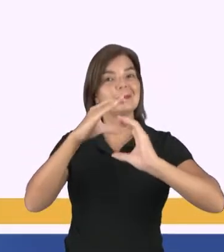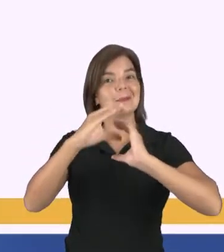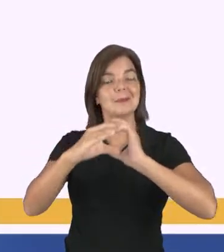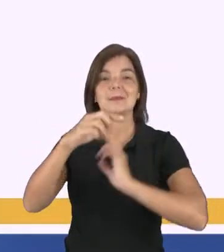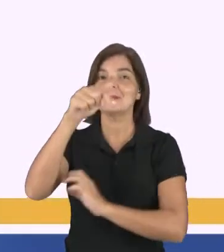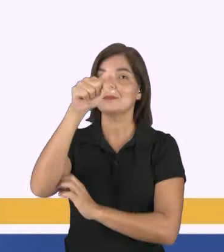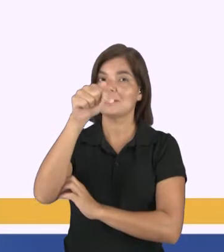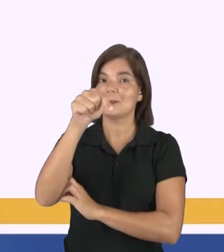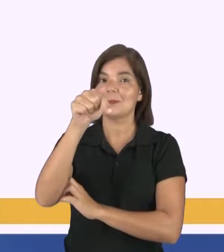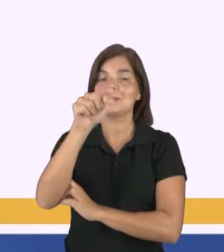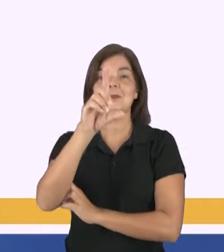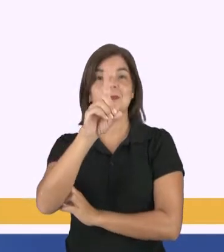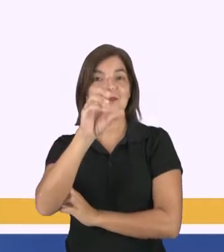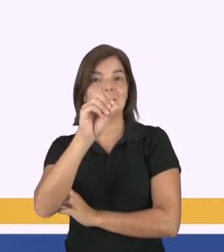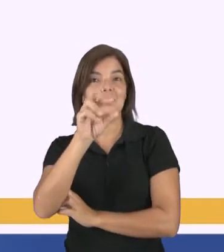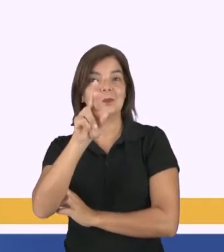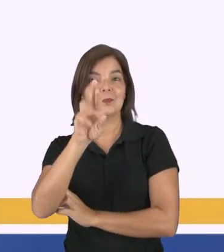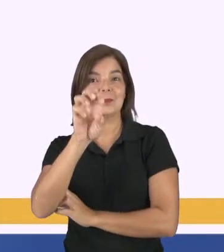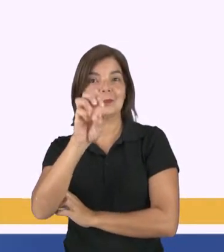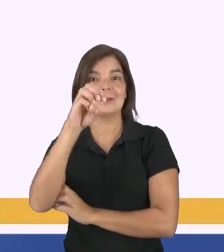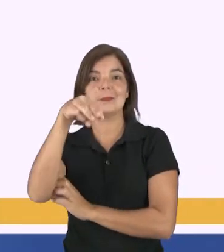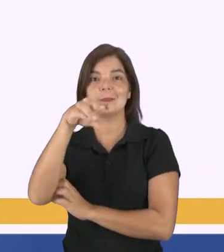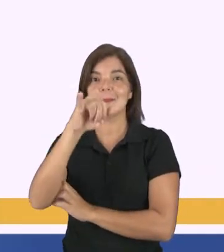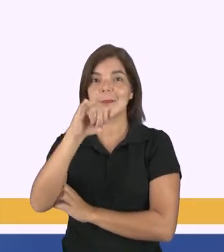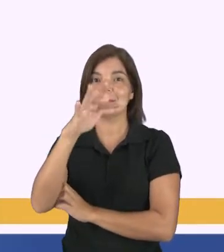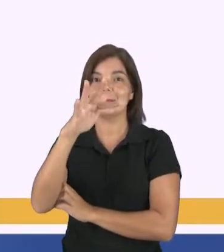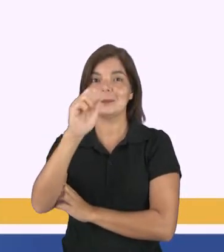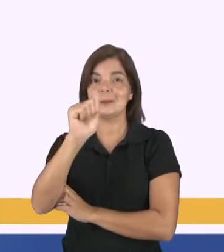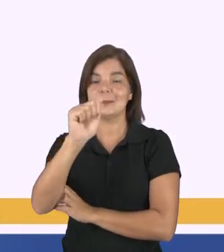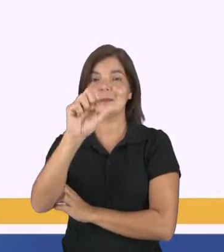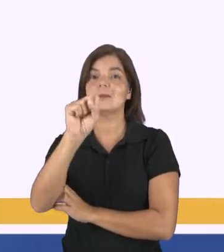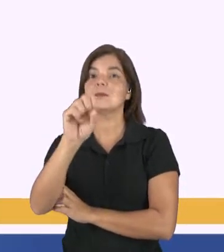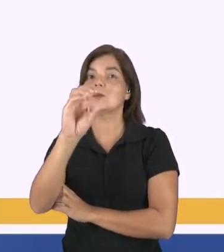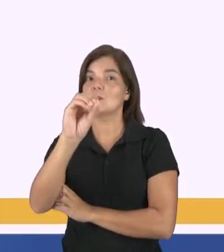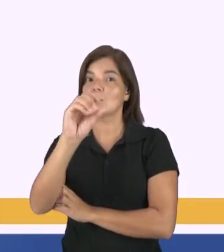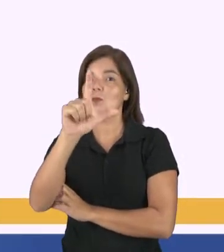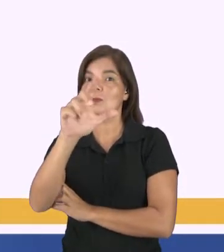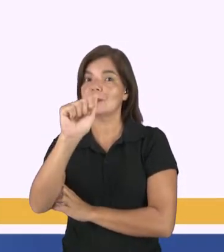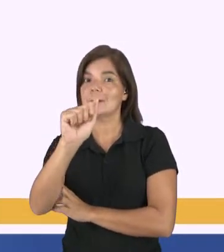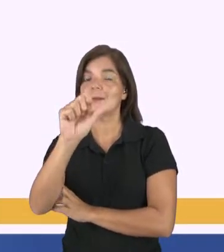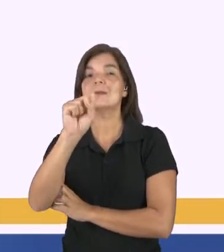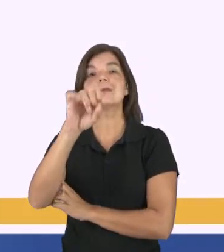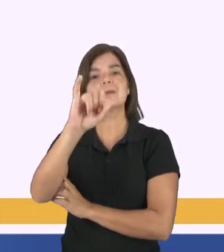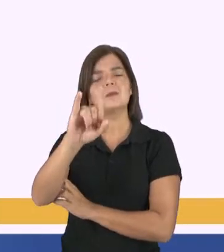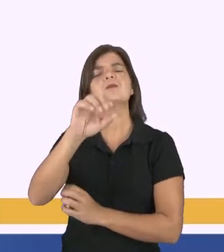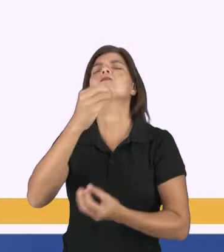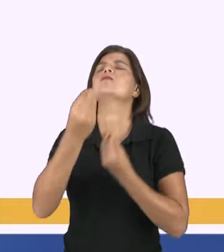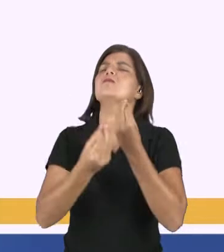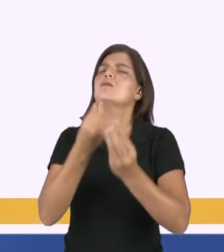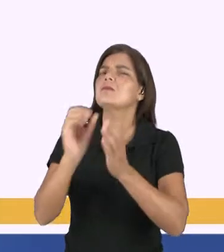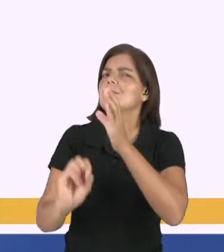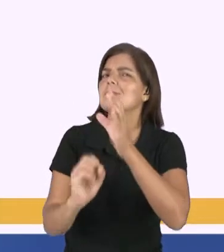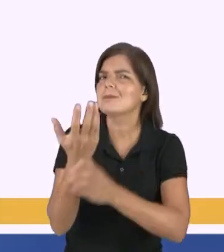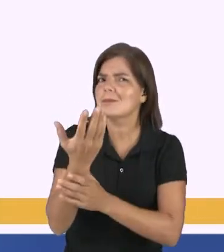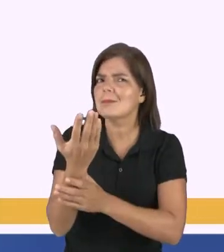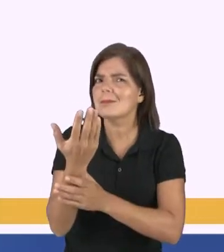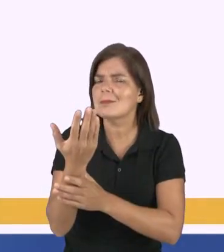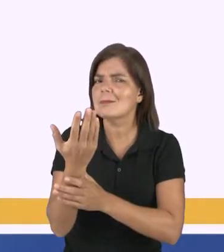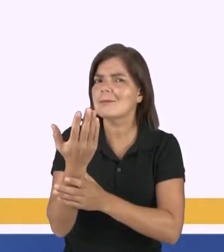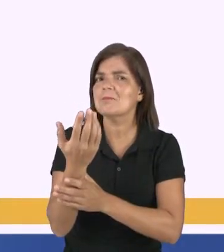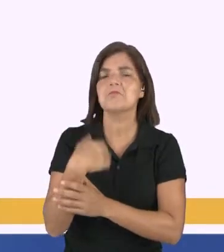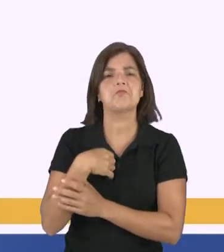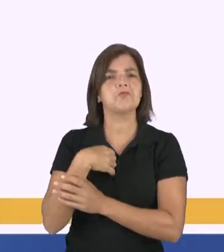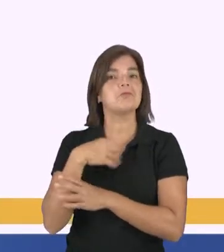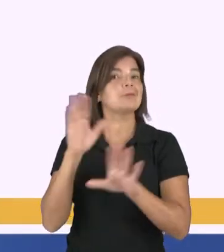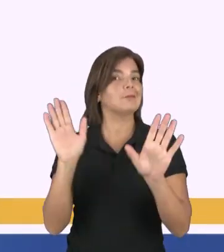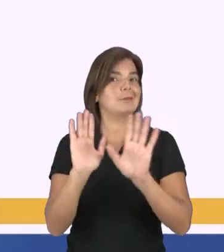sete dó ré mi fá sol lá e o sítio e De onde surgiu essas notas foi por acaso